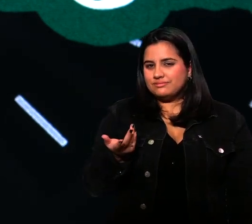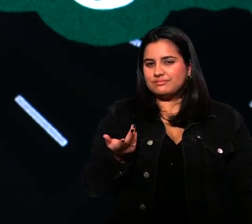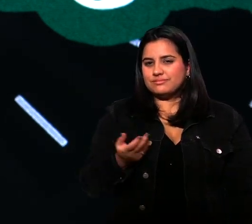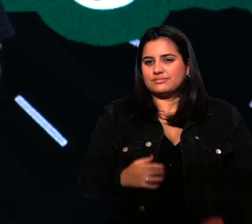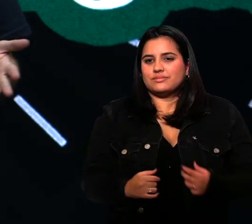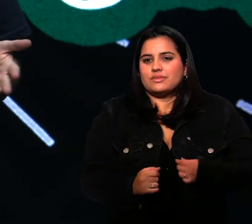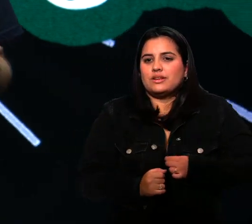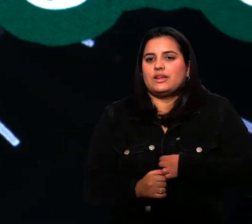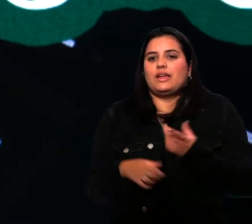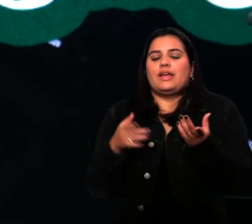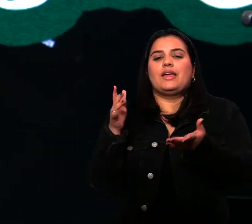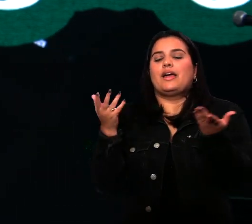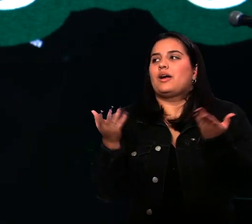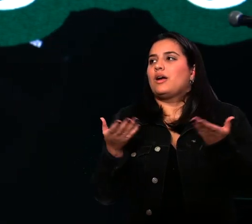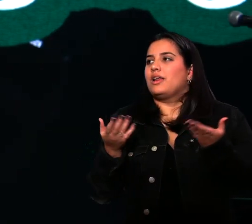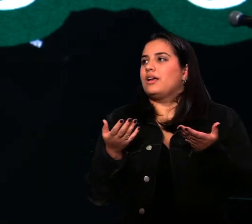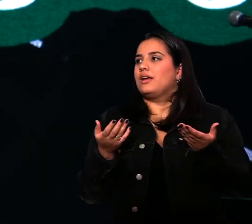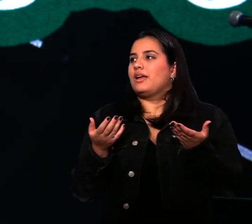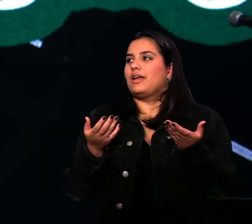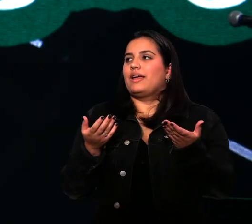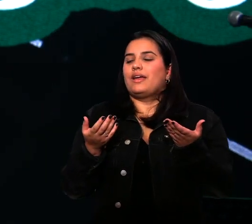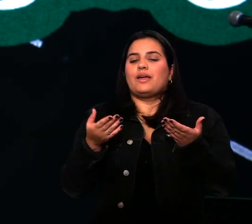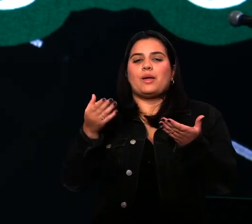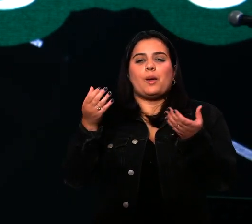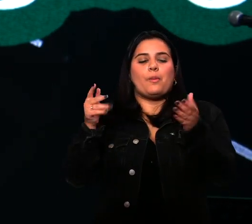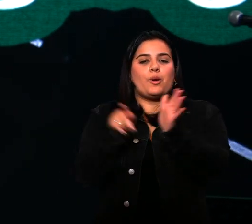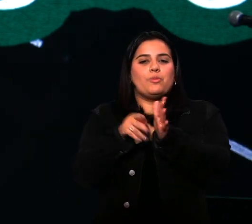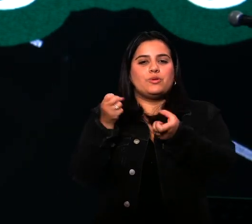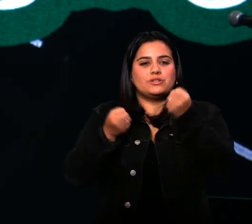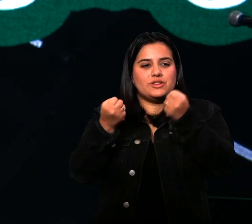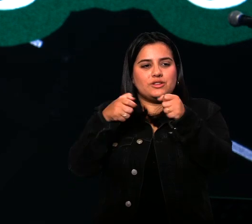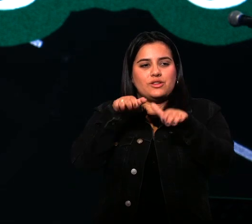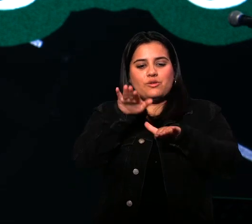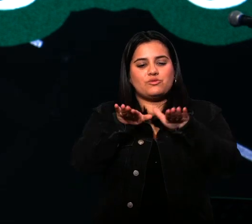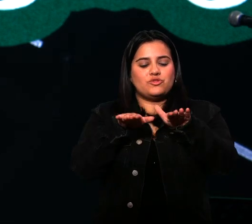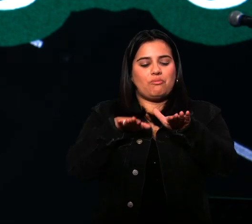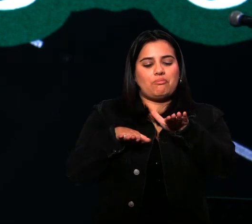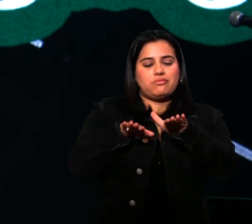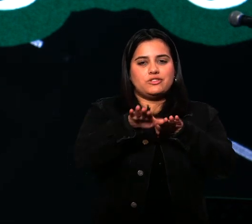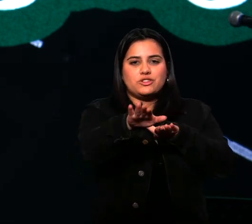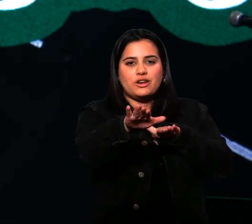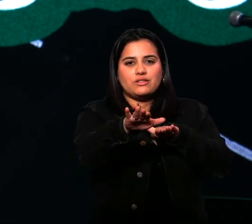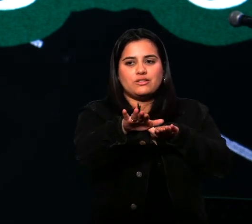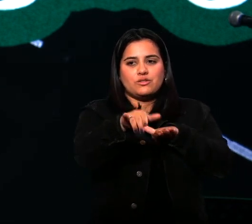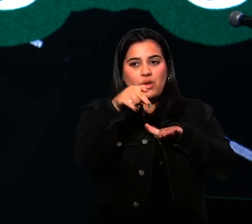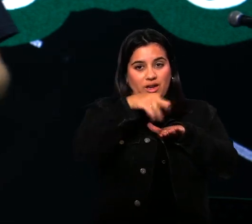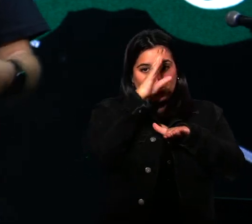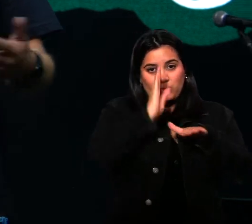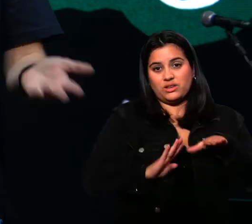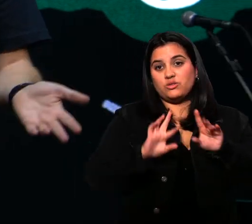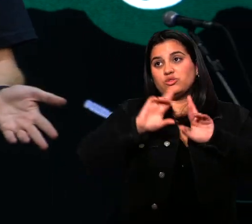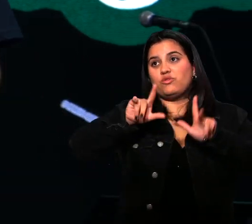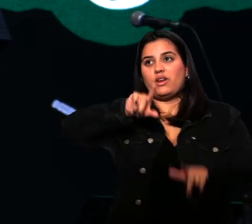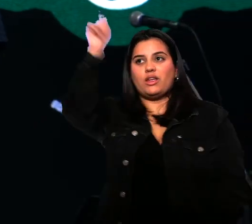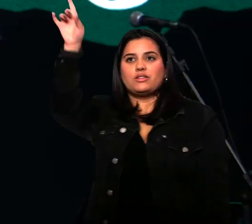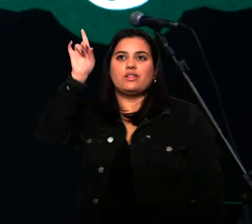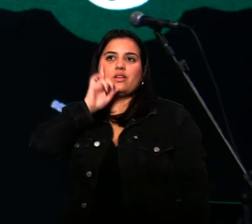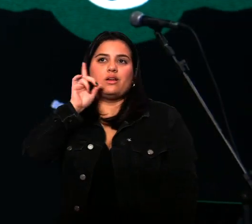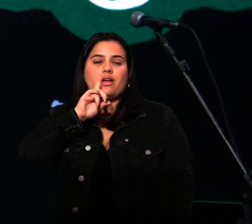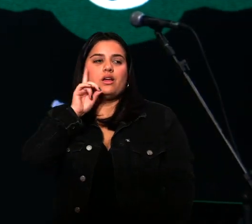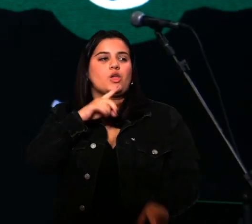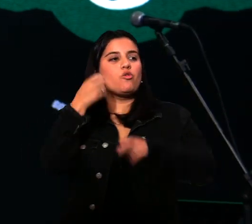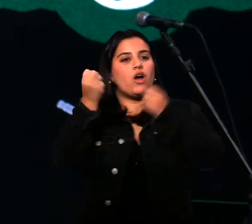E direção? Mão inglesa, gente. Tudo o contrário. Para eles também. E o volante tem que ser do direito ou do